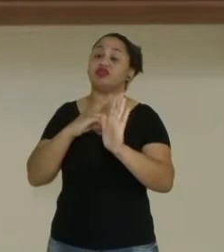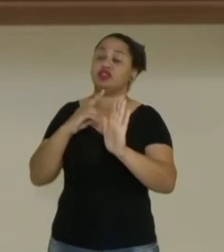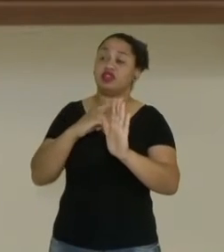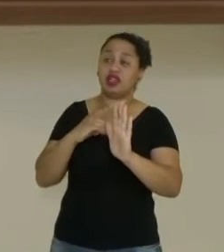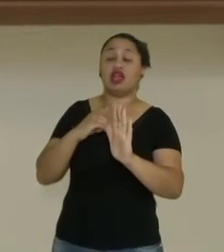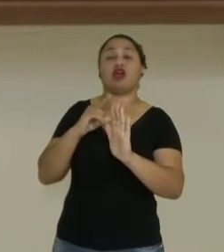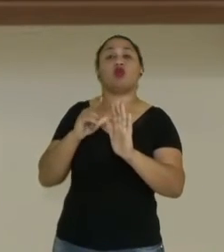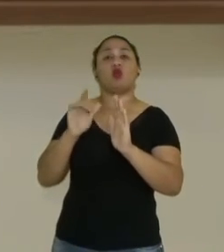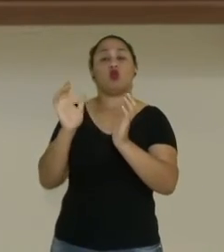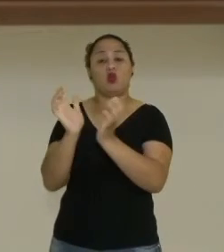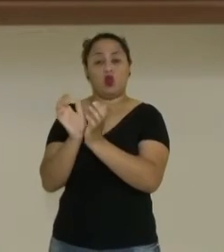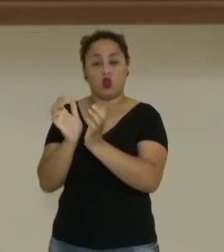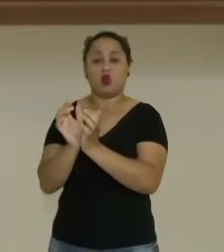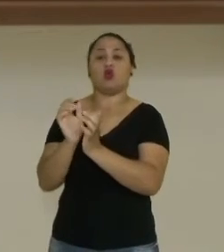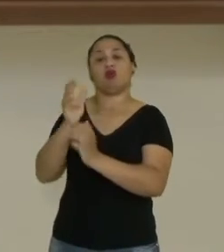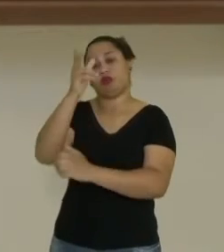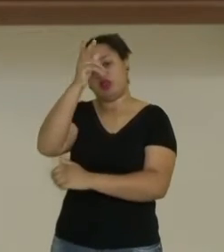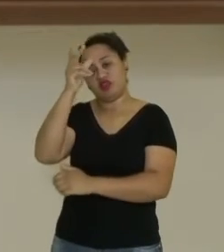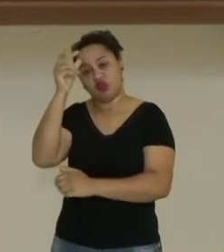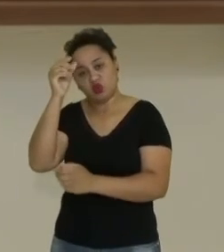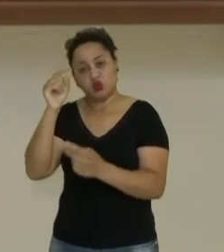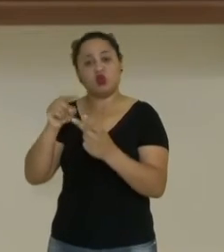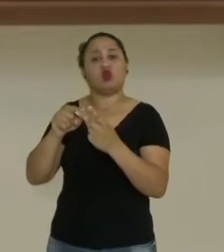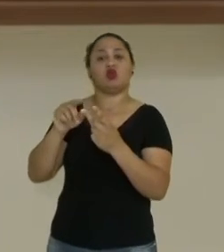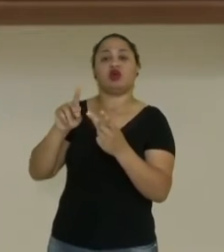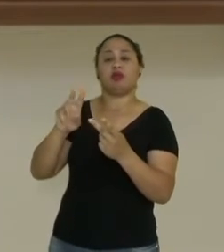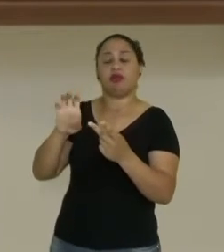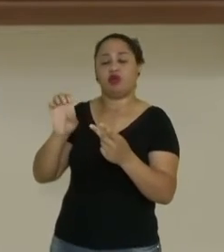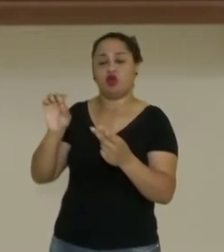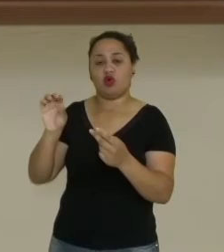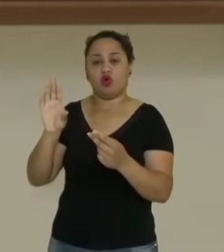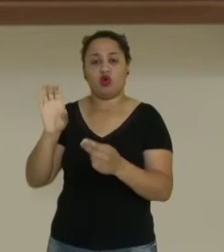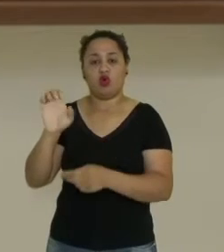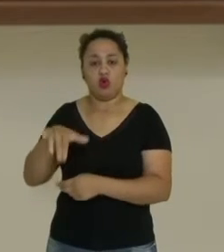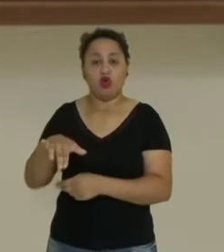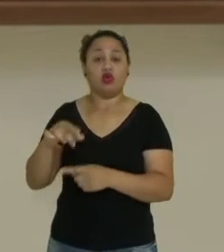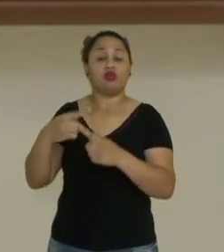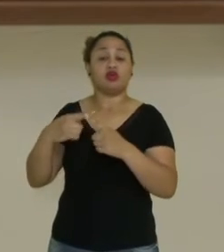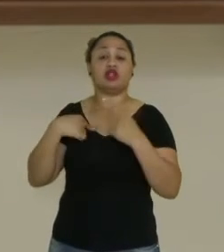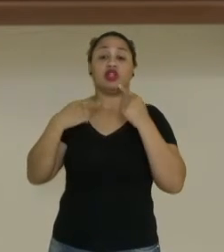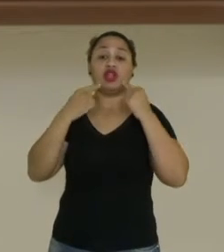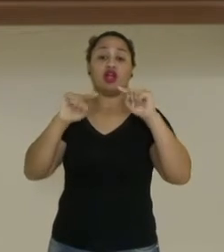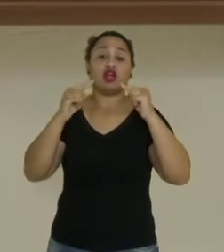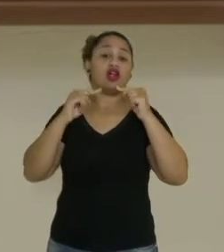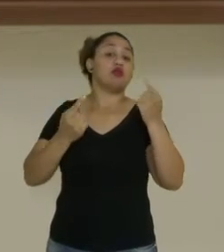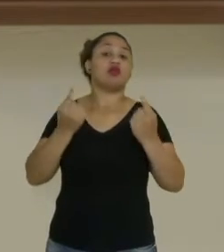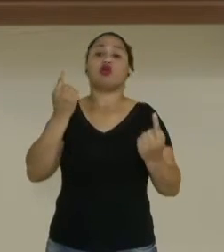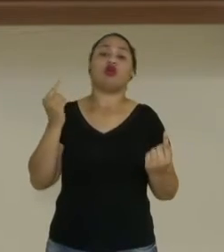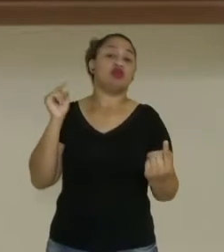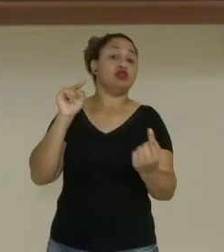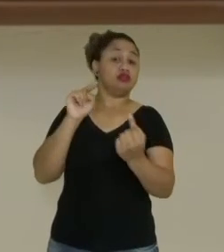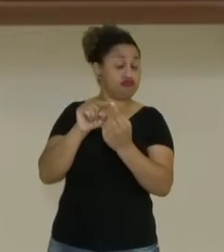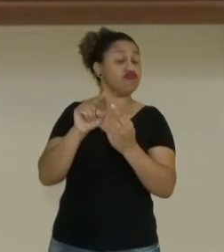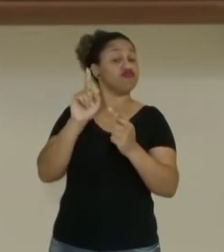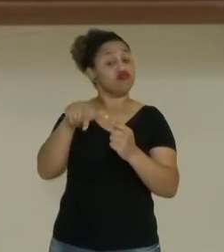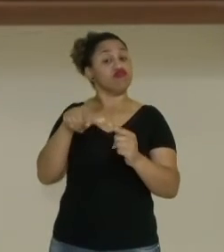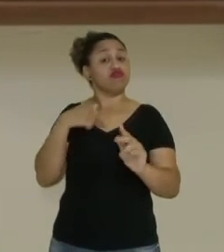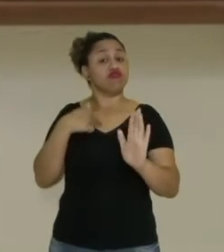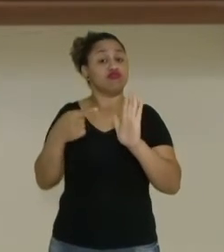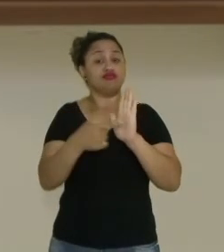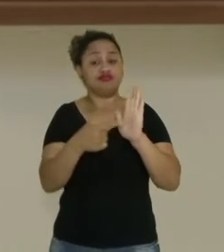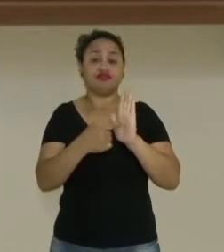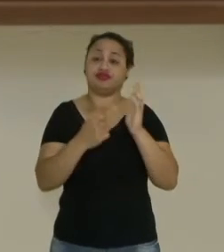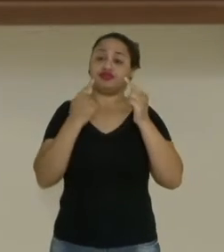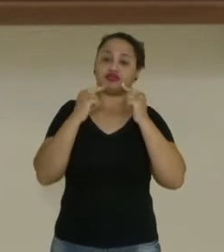alguma entidade, alguma prefeitura, algum órgão, porque tem uma reclamação. E qual é a finalidade? Justamente esta. Então, eu